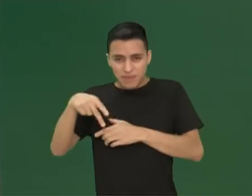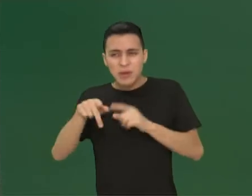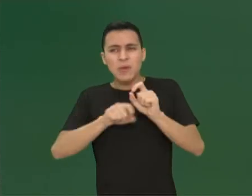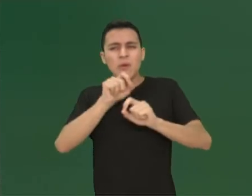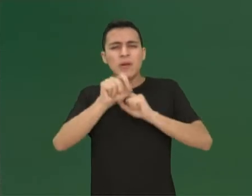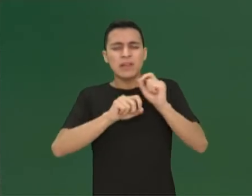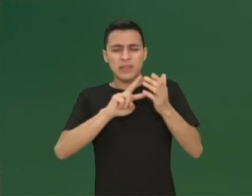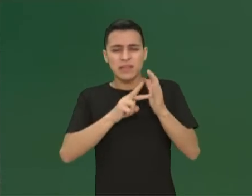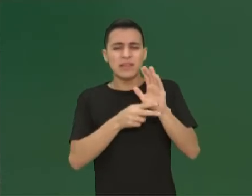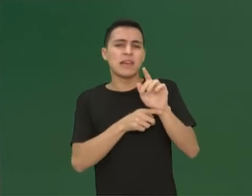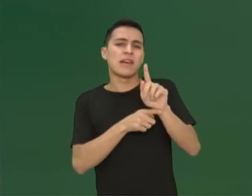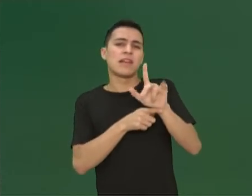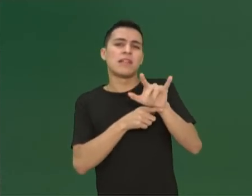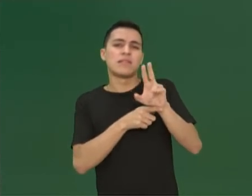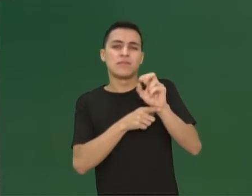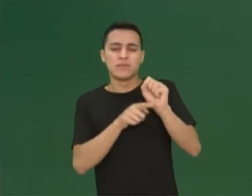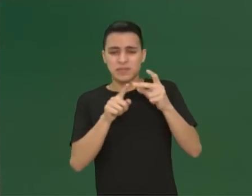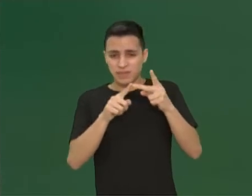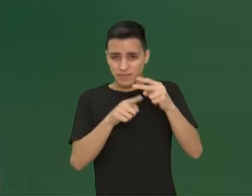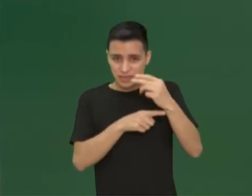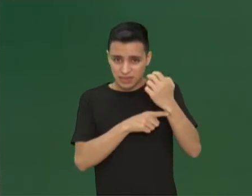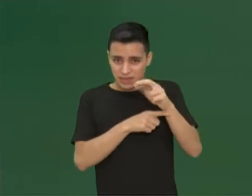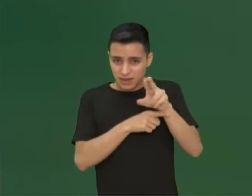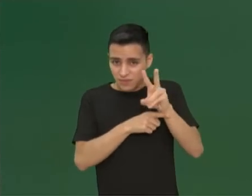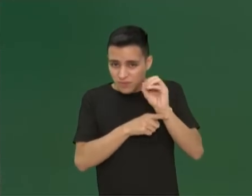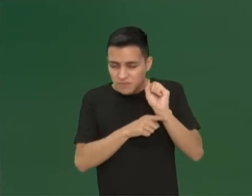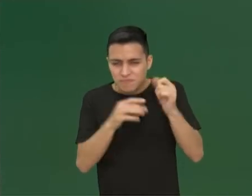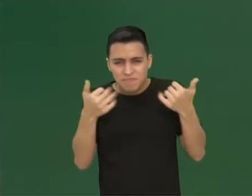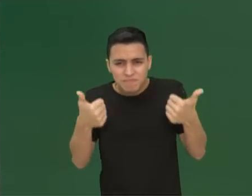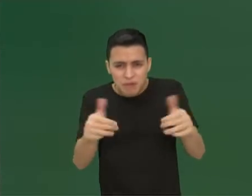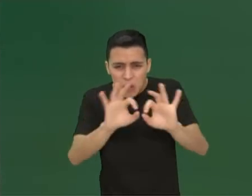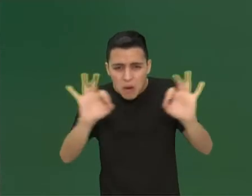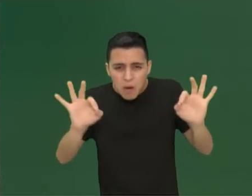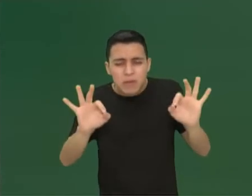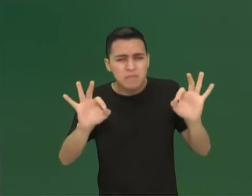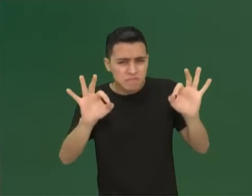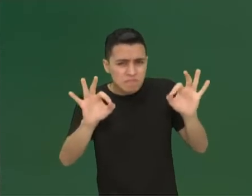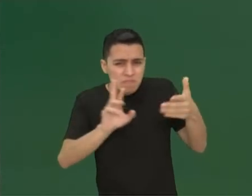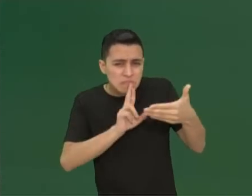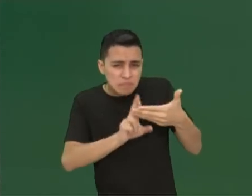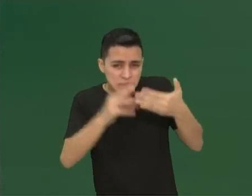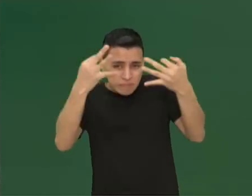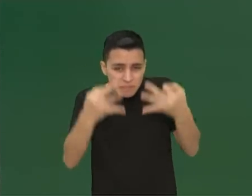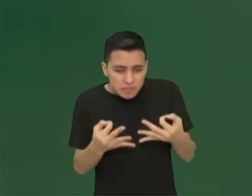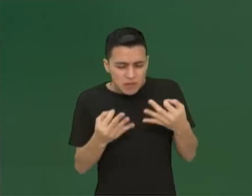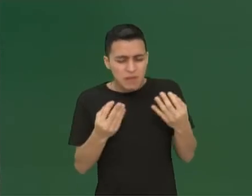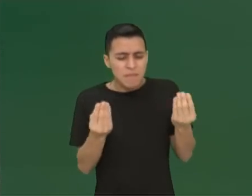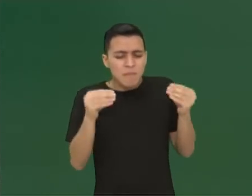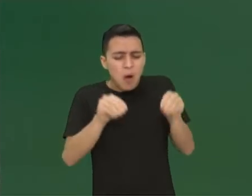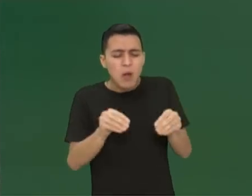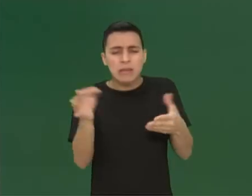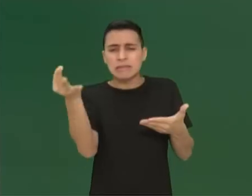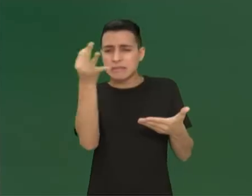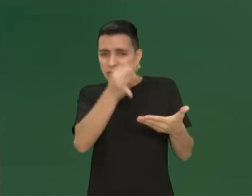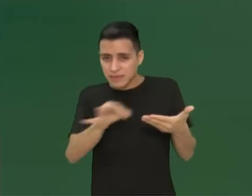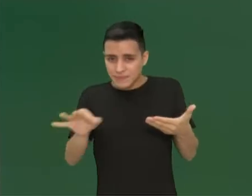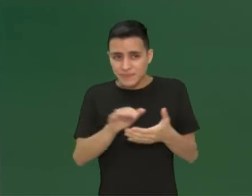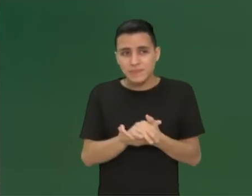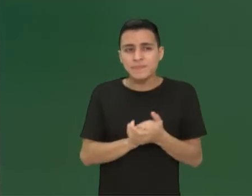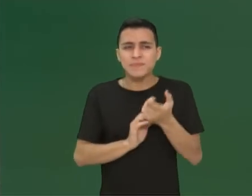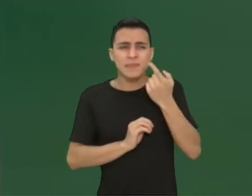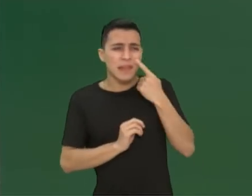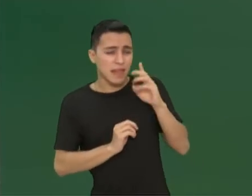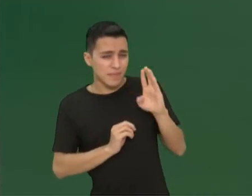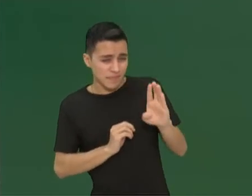os gânglios e os nervos. Ótimo! Percebi que você acertou o exercício. Coloca um certo do lado. A letra